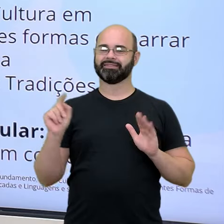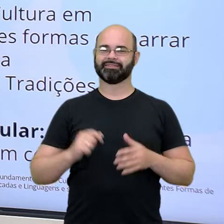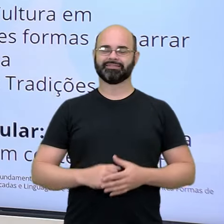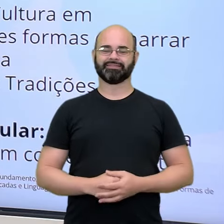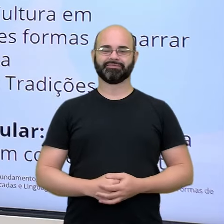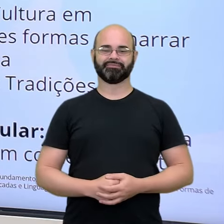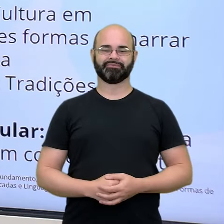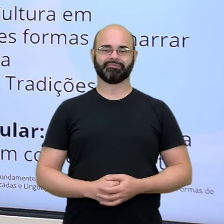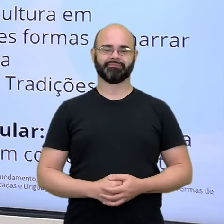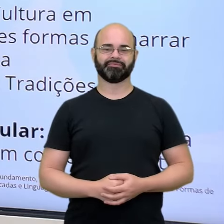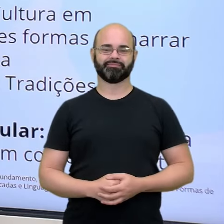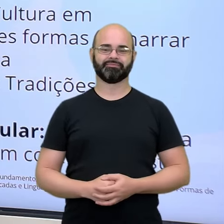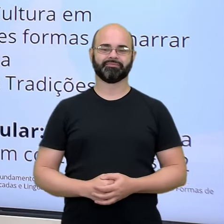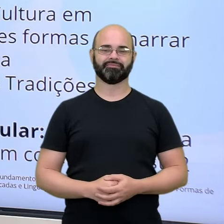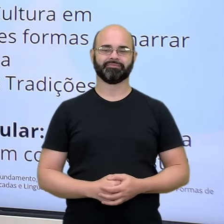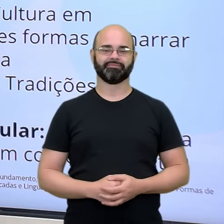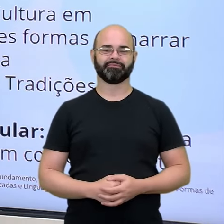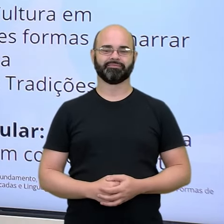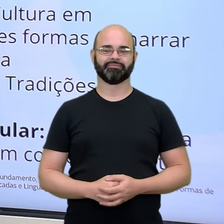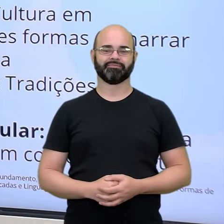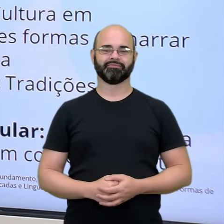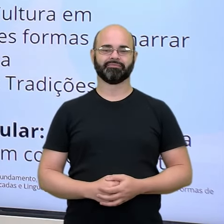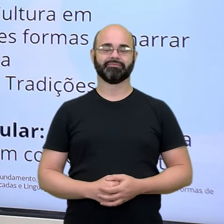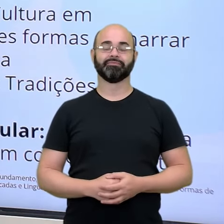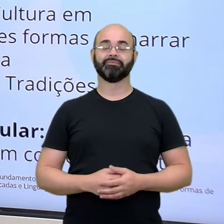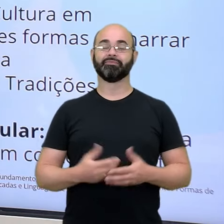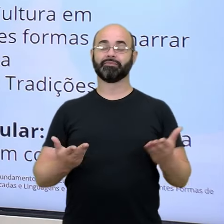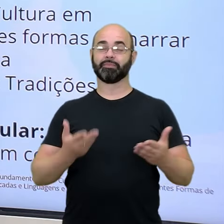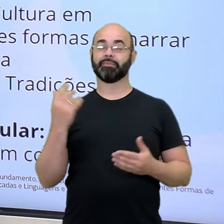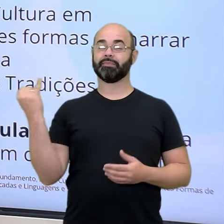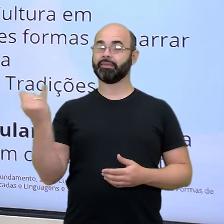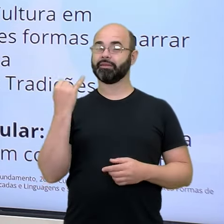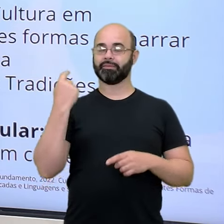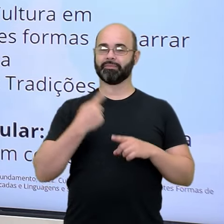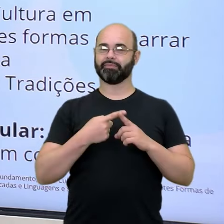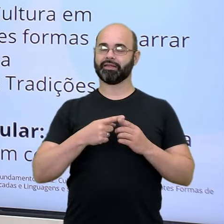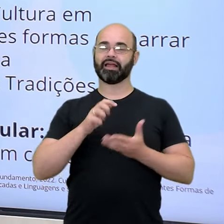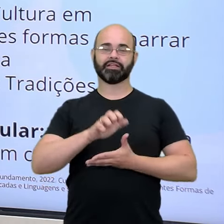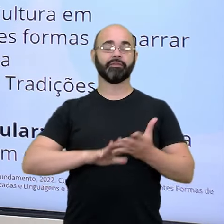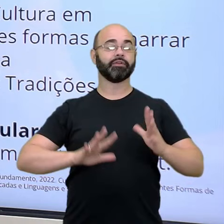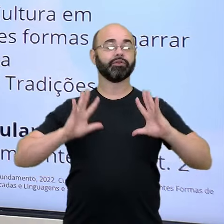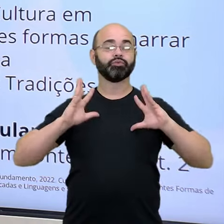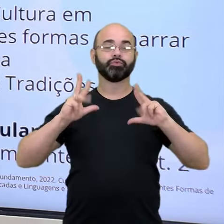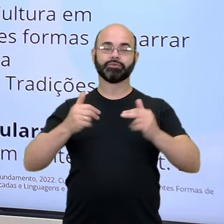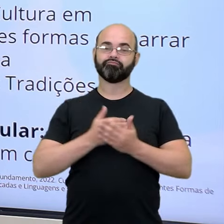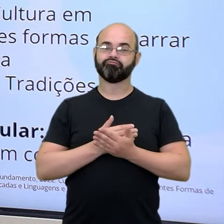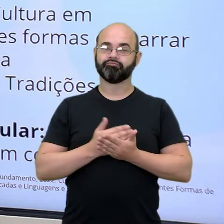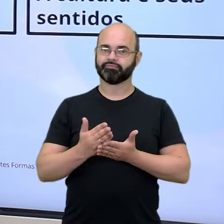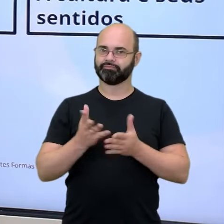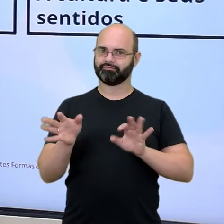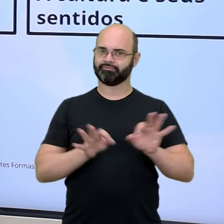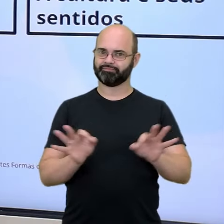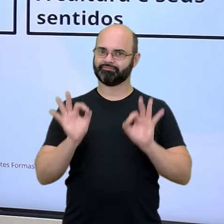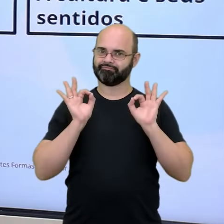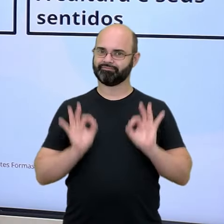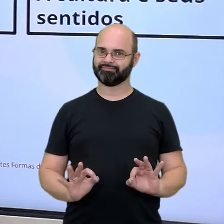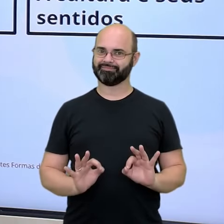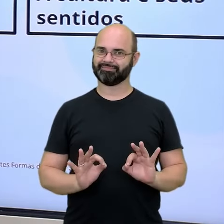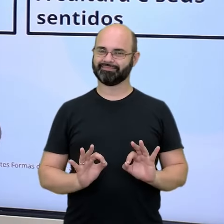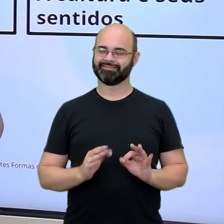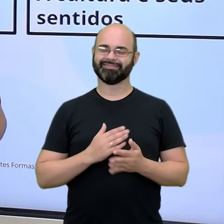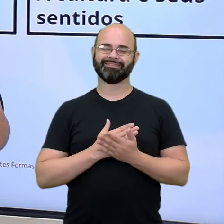passo fundamental para adentrar todas as demais atividades. Esta aula é para isso. Então vamos bem organizados. Então vamos lá.